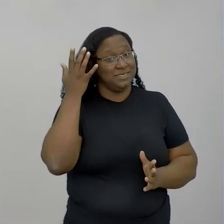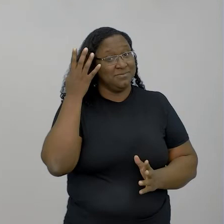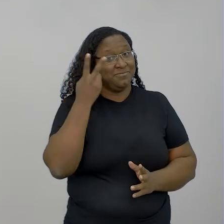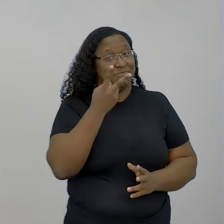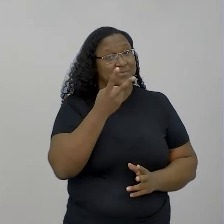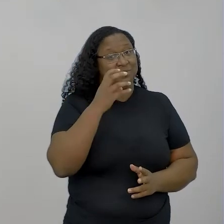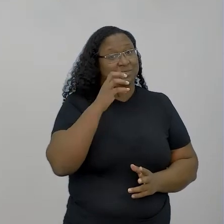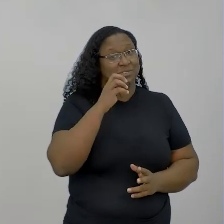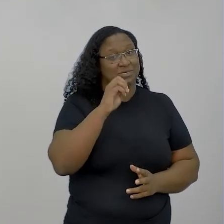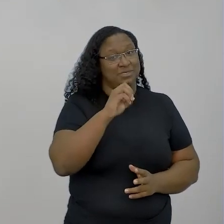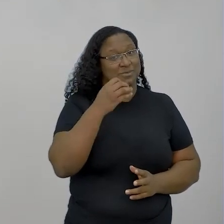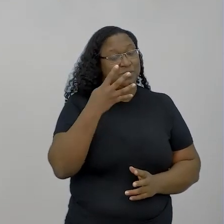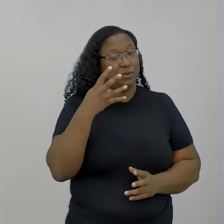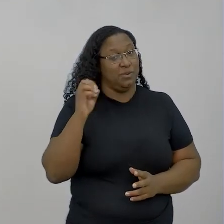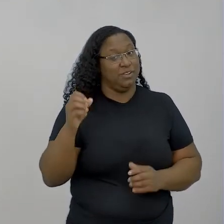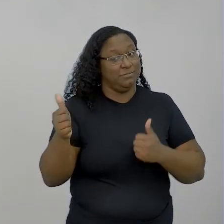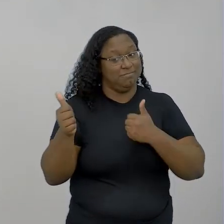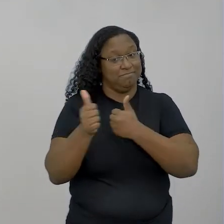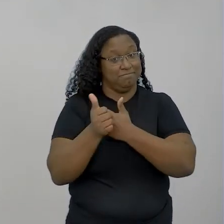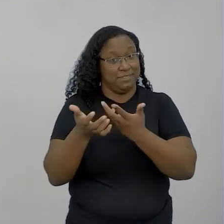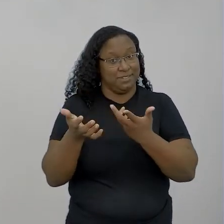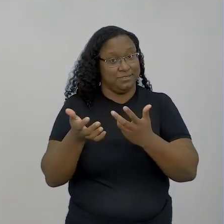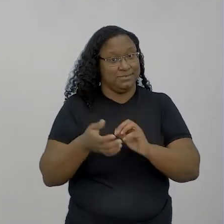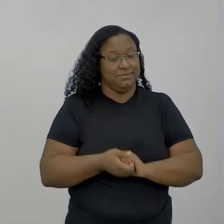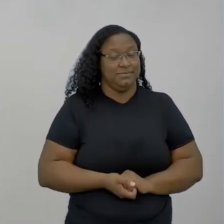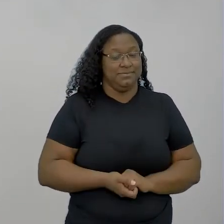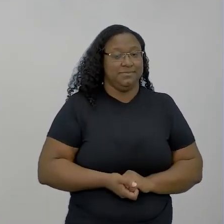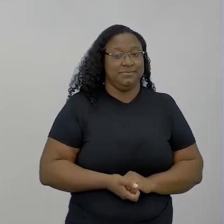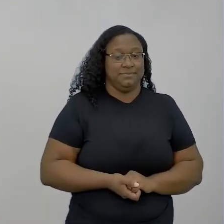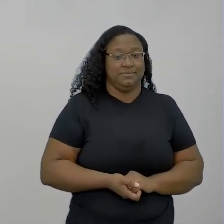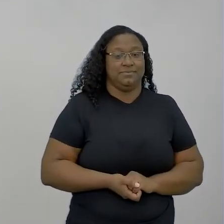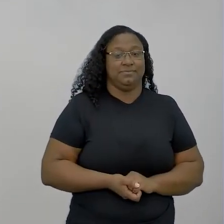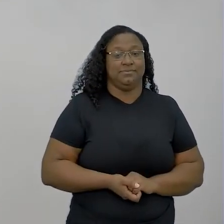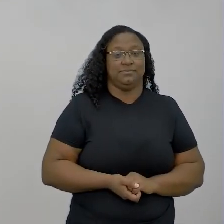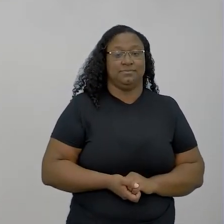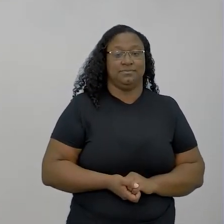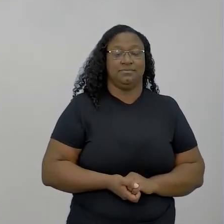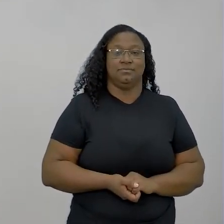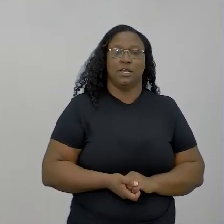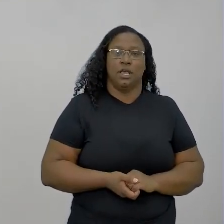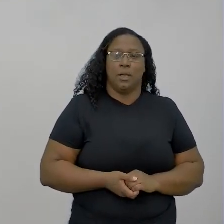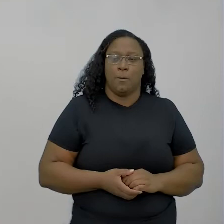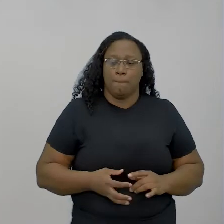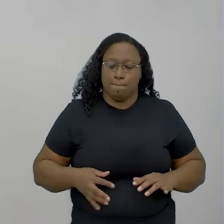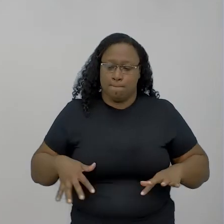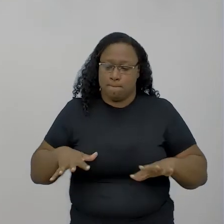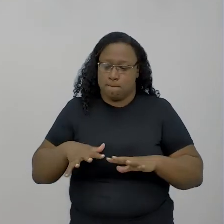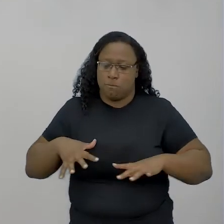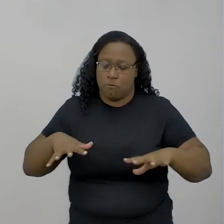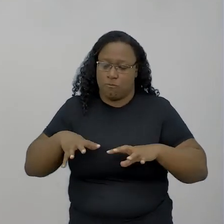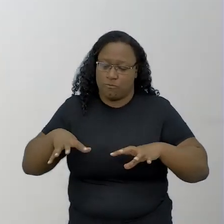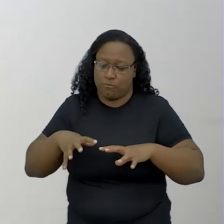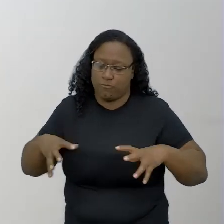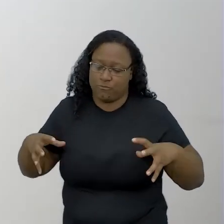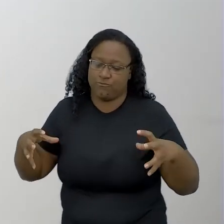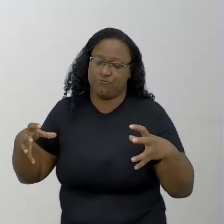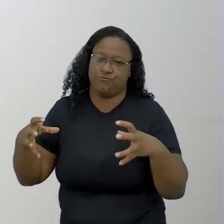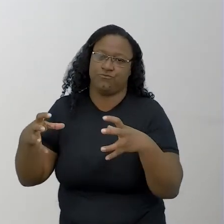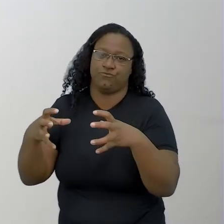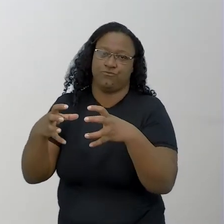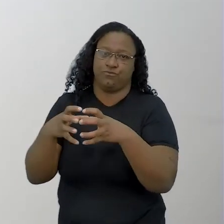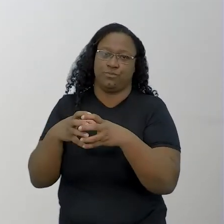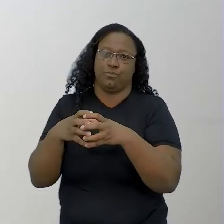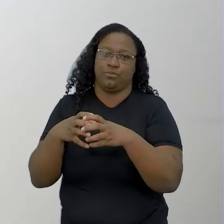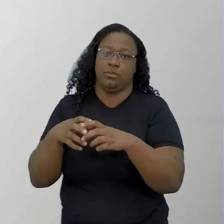próximo, já está né? muito próximo. E aí, a gente vai ter que reunir infraestrutura para poder cuidar de